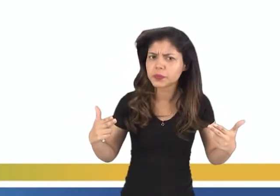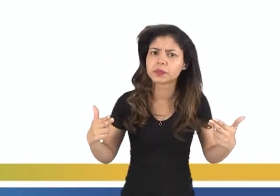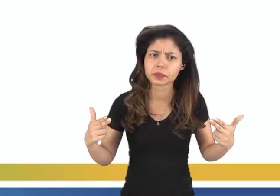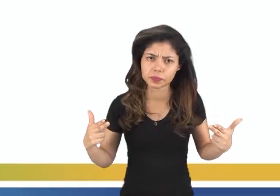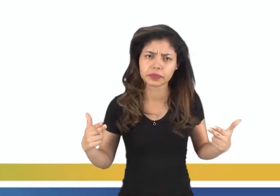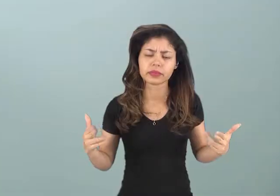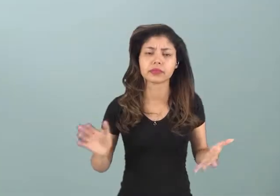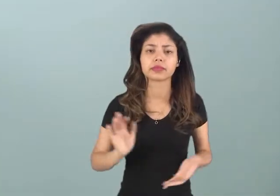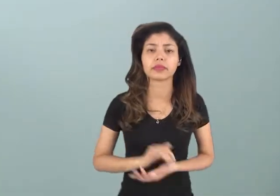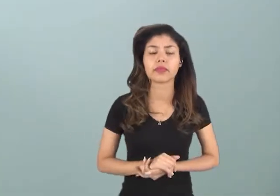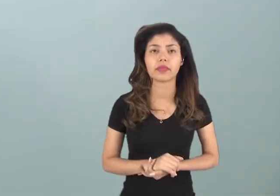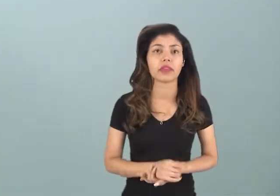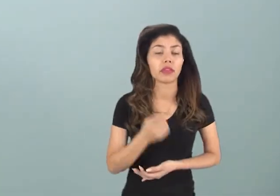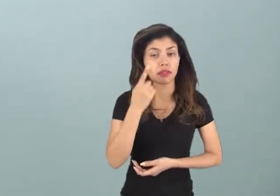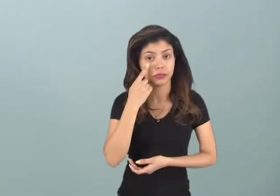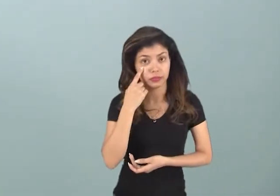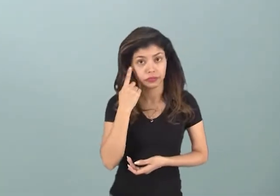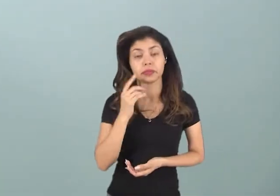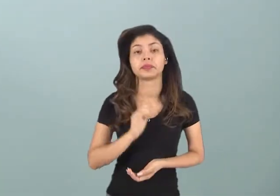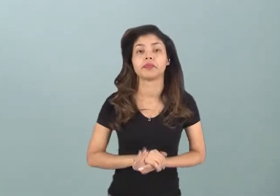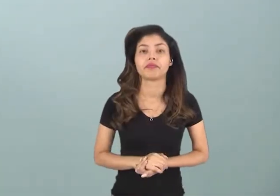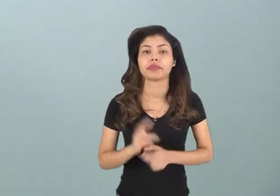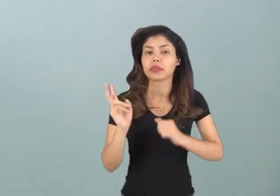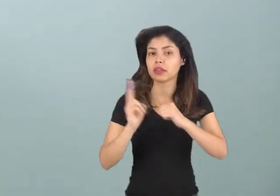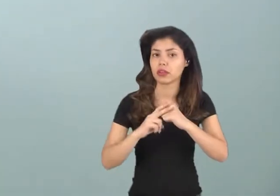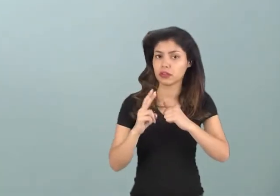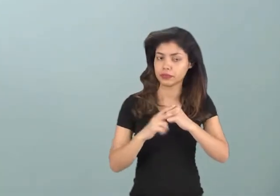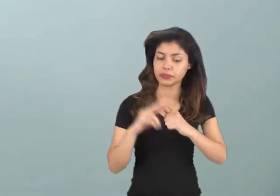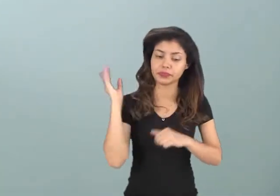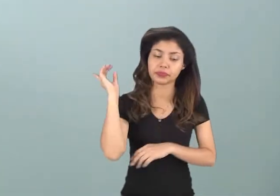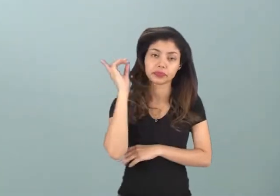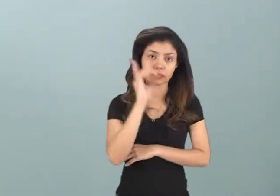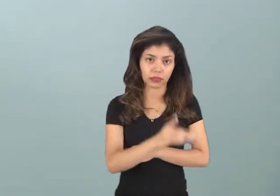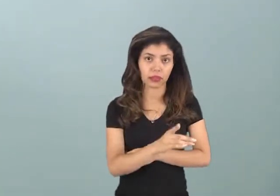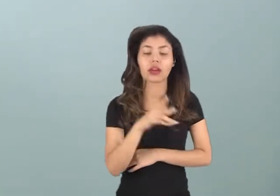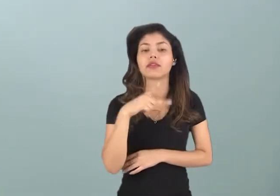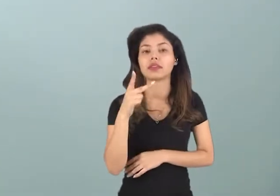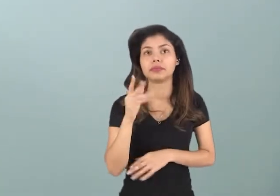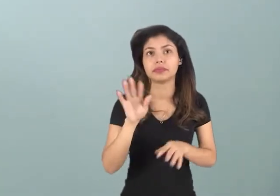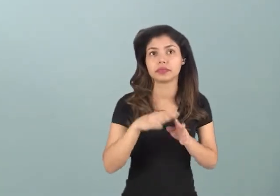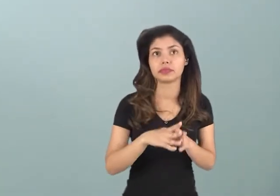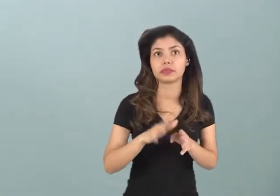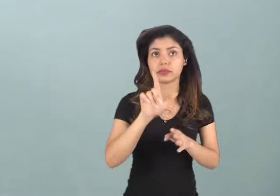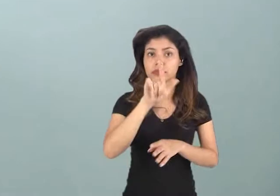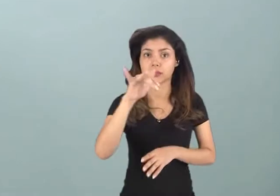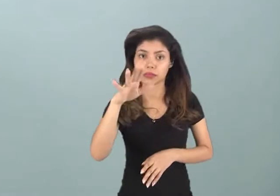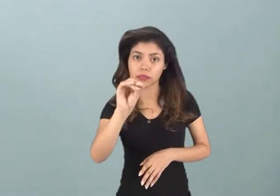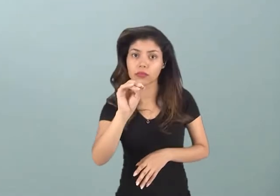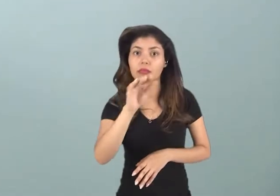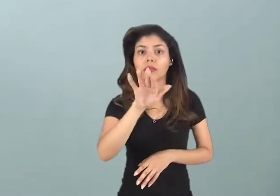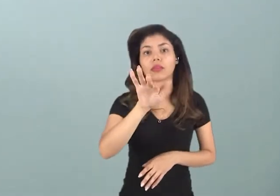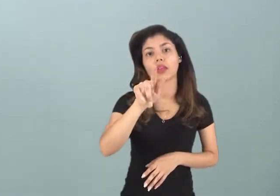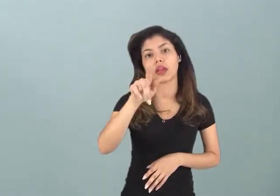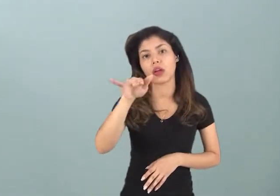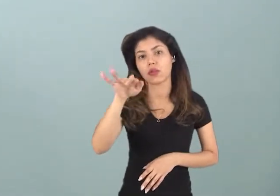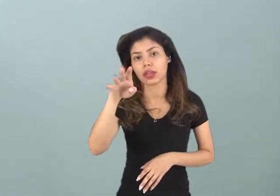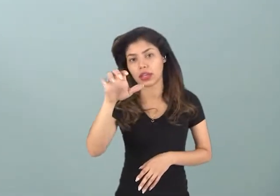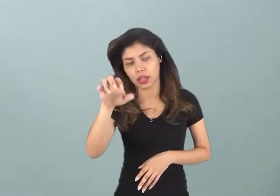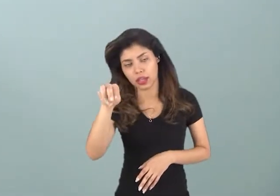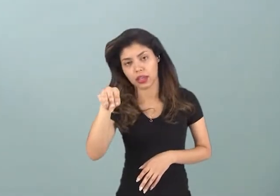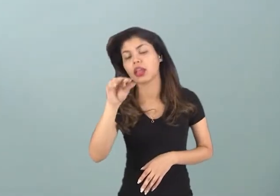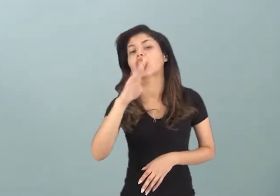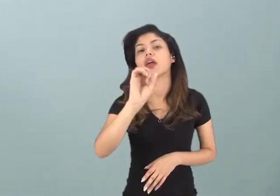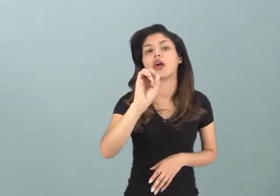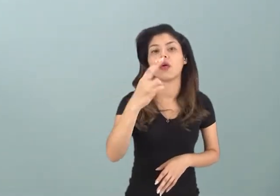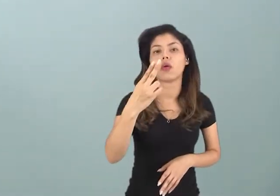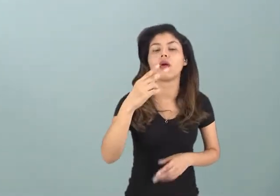alguma coisa. Olha só, do verbo eu consigo falar direto as palavras algo, alguém, alguma coisa. É direto, tá vendo? Então, o que